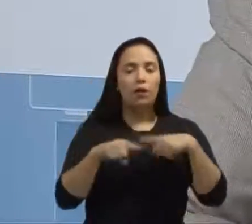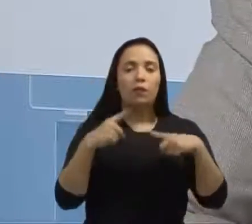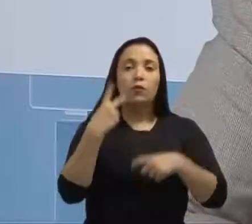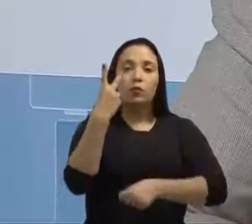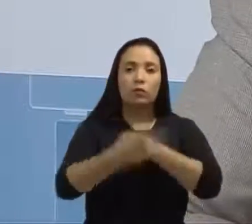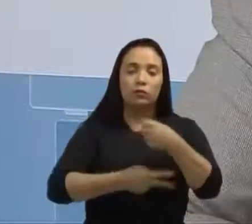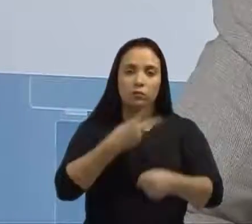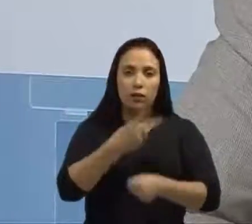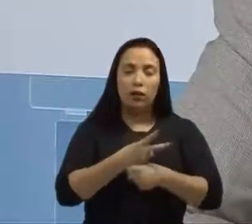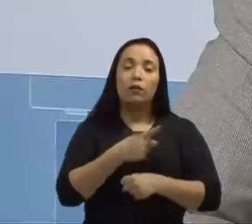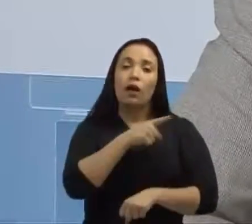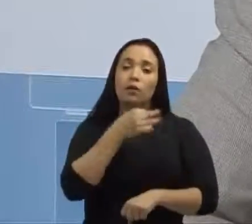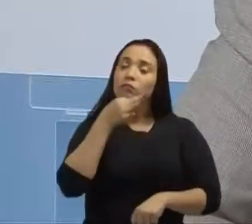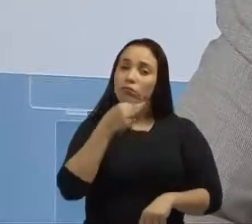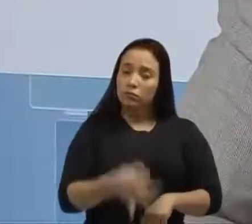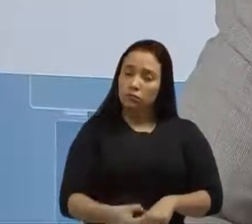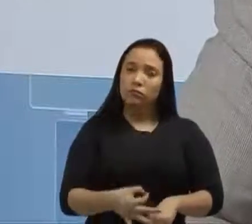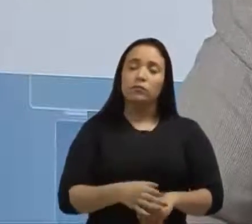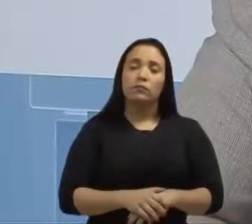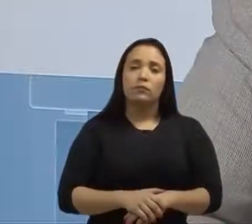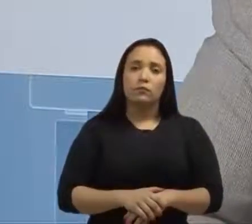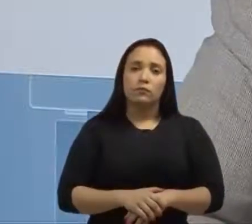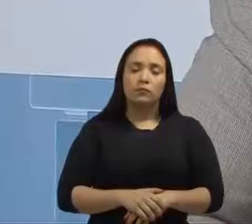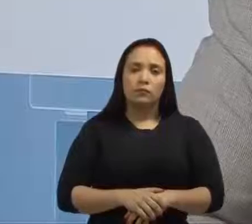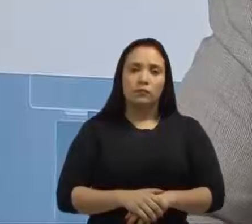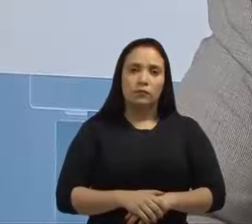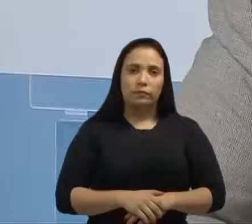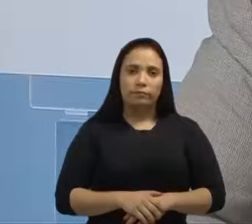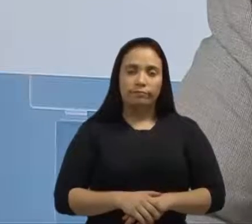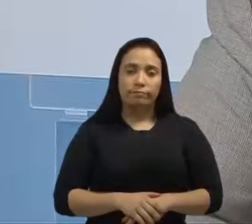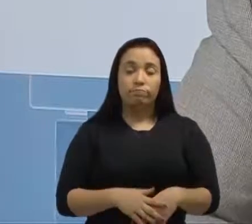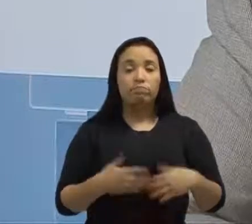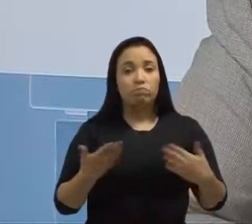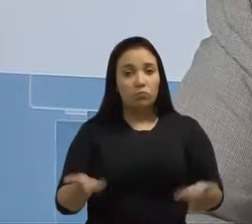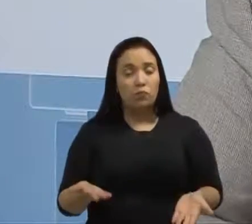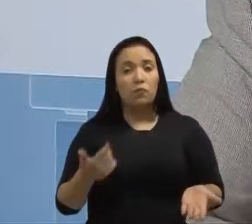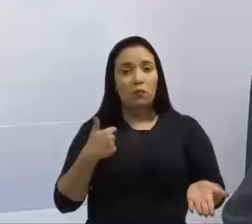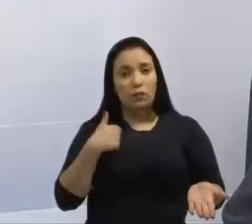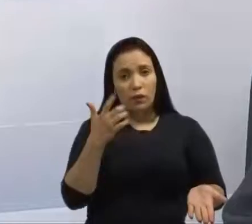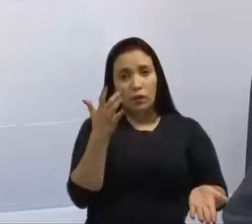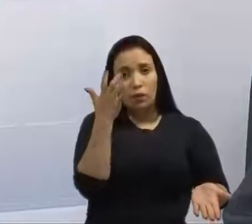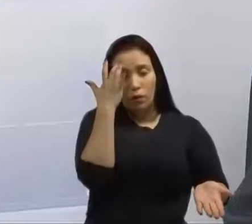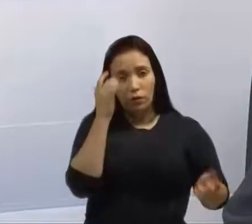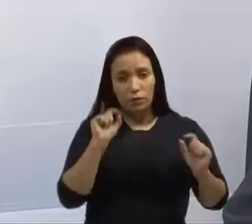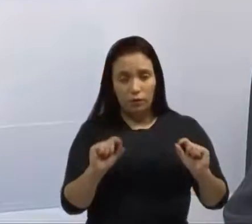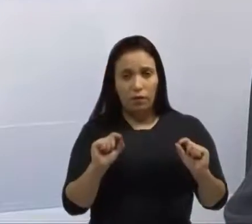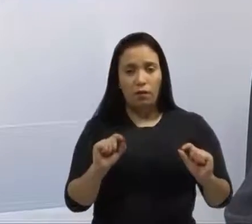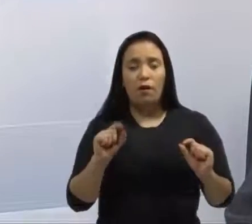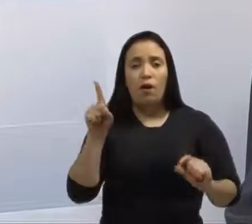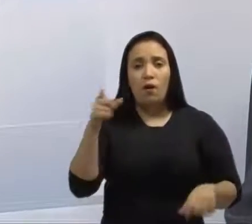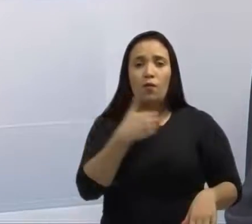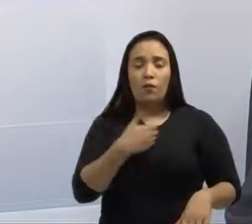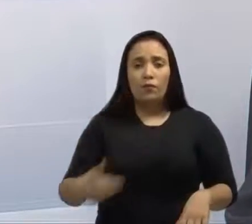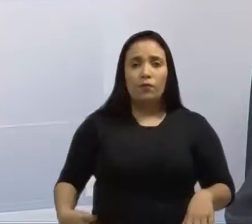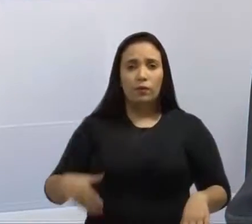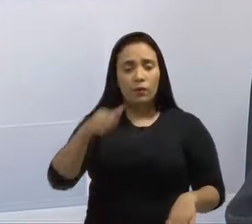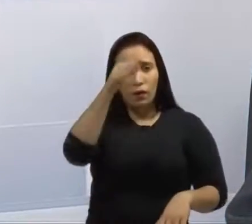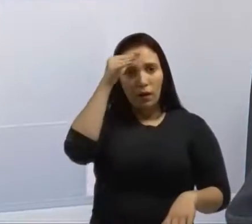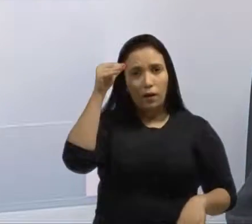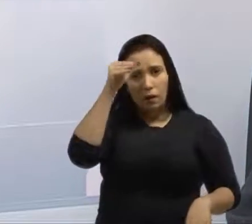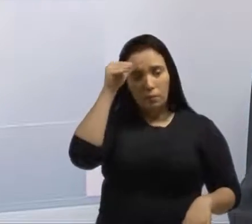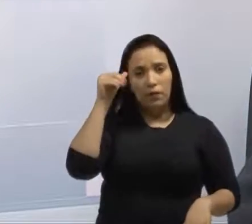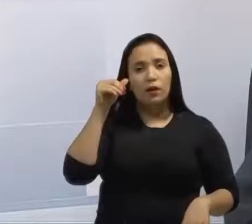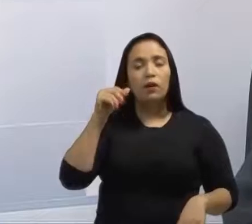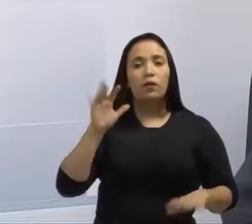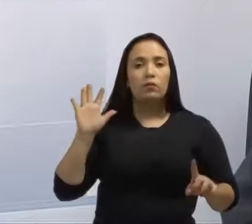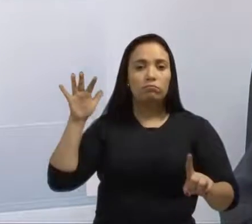e deu como sugestão isso. Sempre o governador Camilo Santana deu como sugestão isso aí. Eu acho que o governador Camilo Santana vai ser